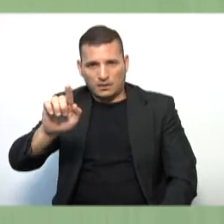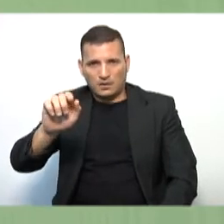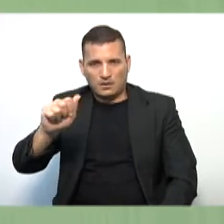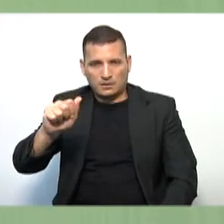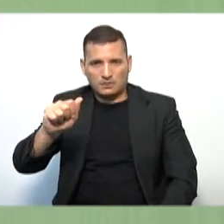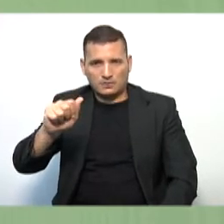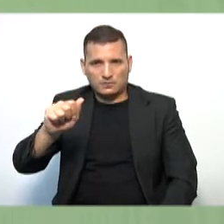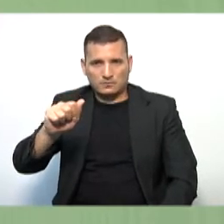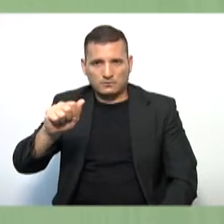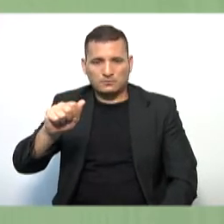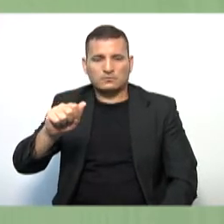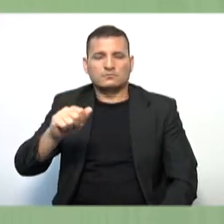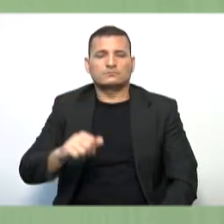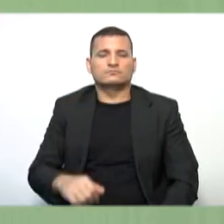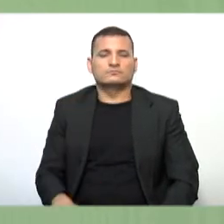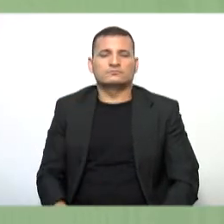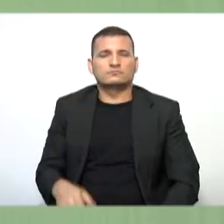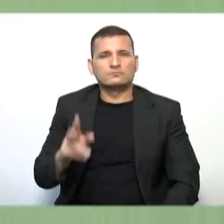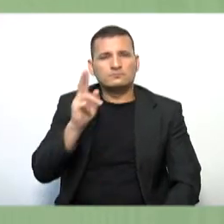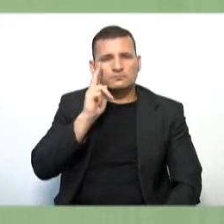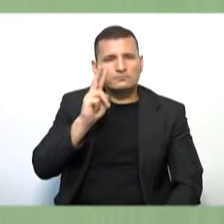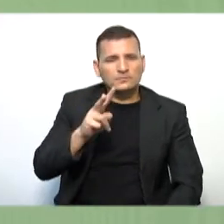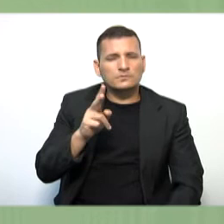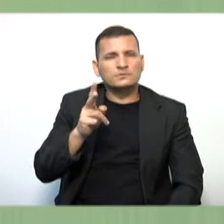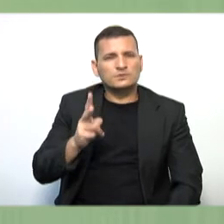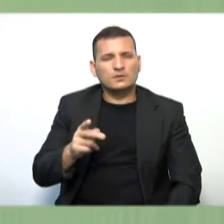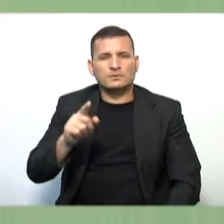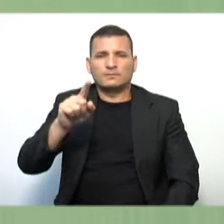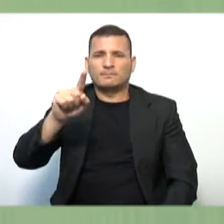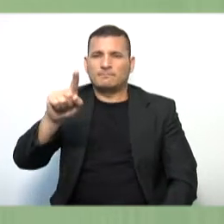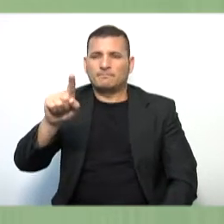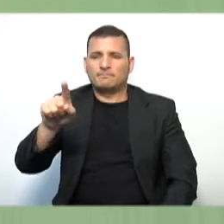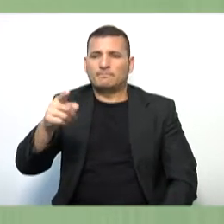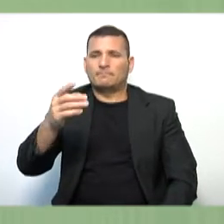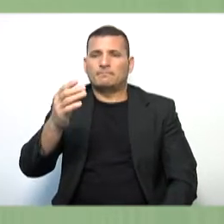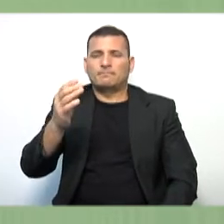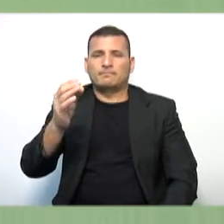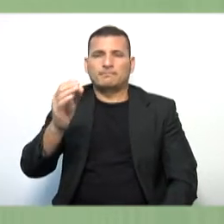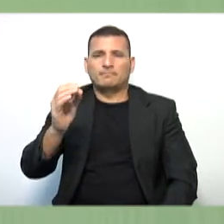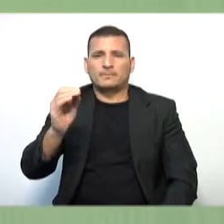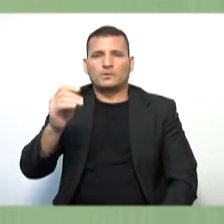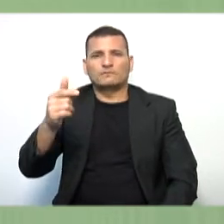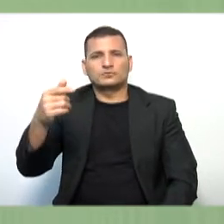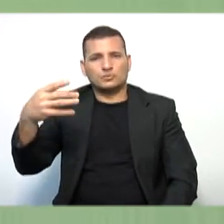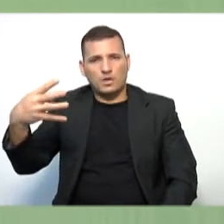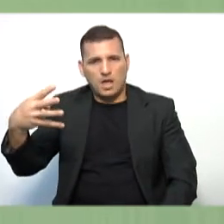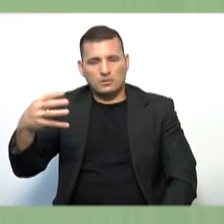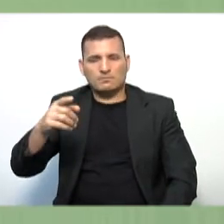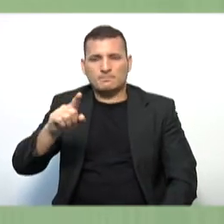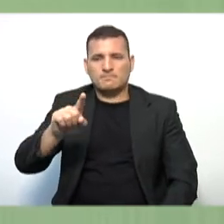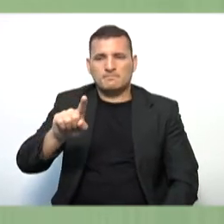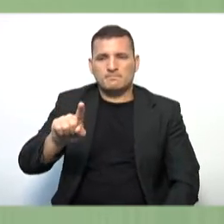que a relação é sempre 1024 vezes o outro. Então, quando a gente está